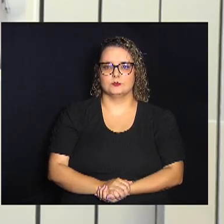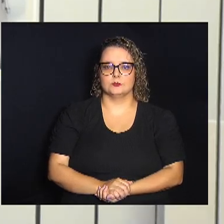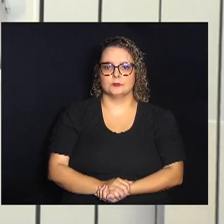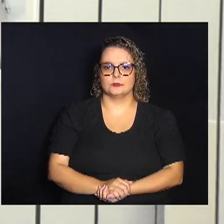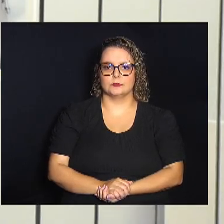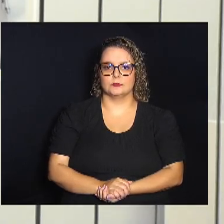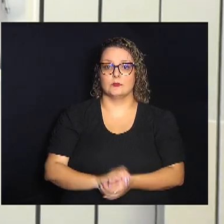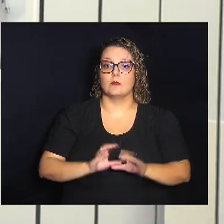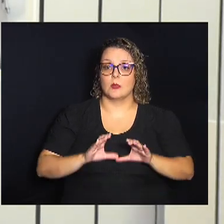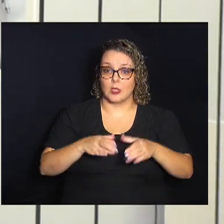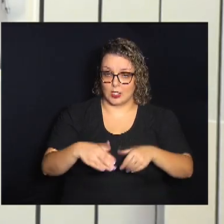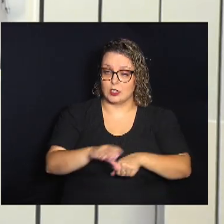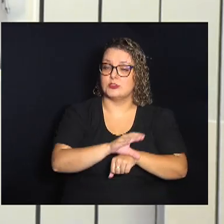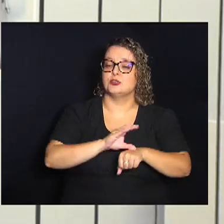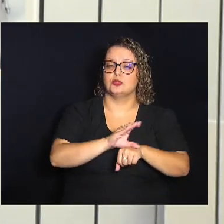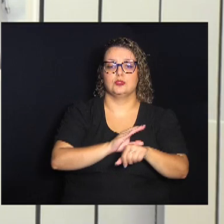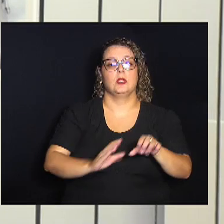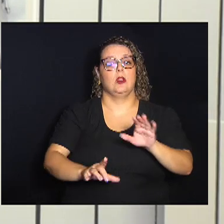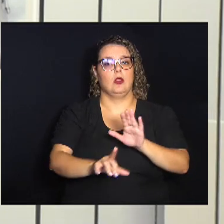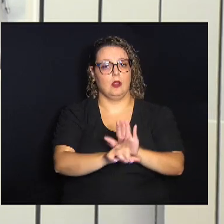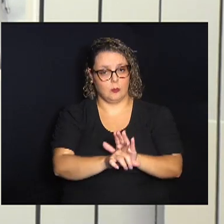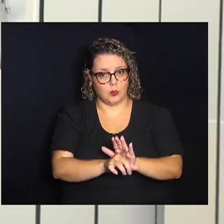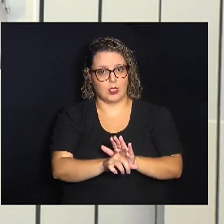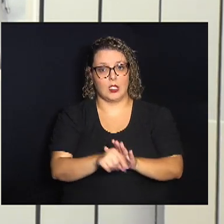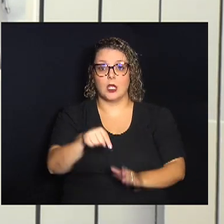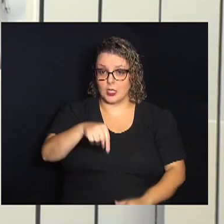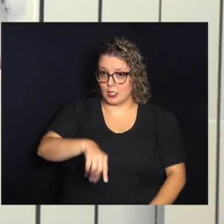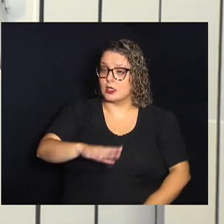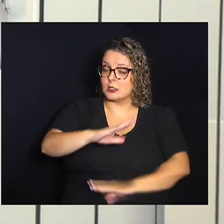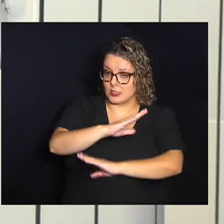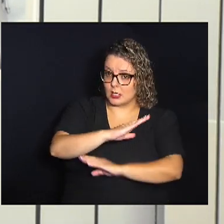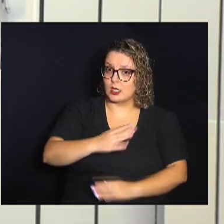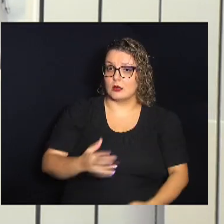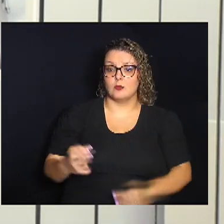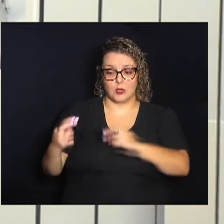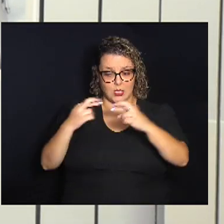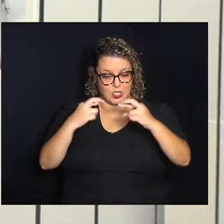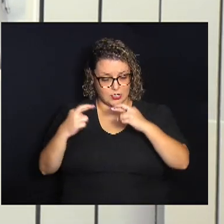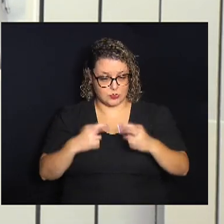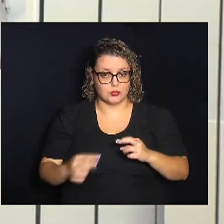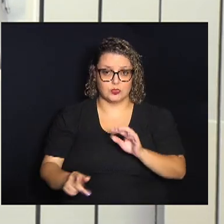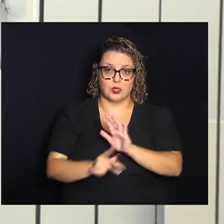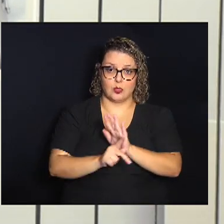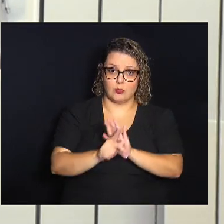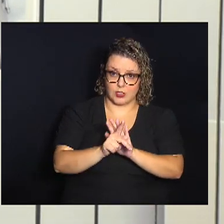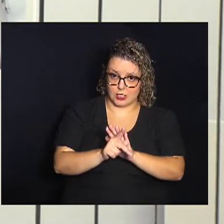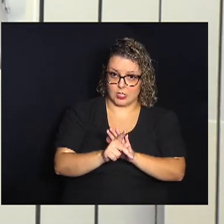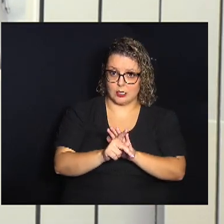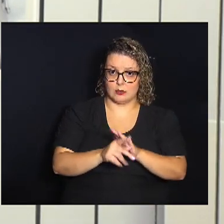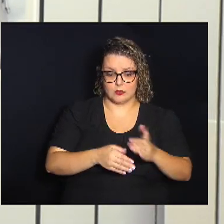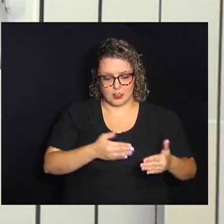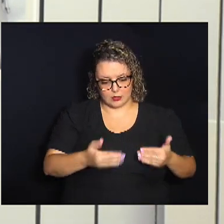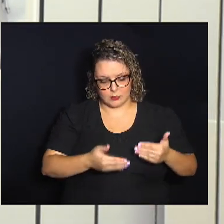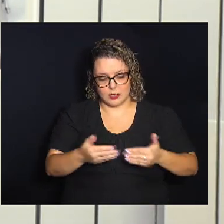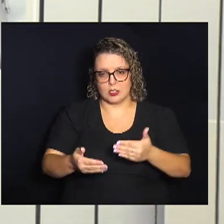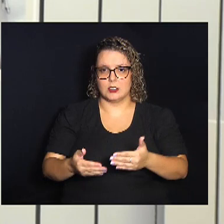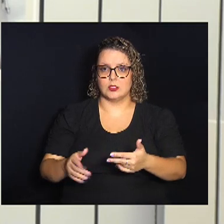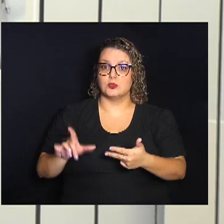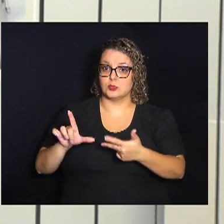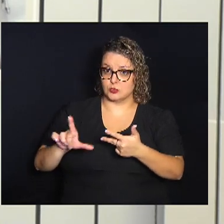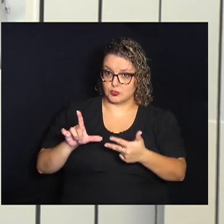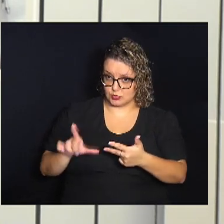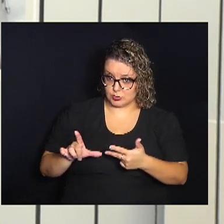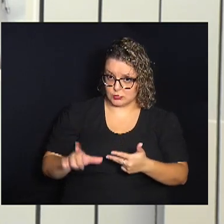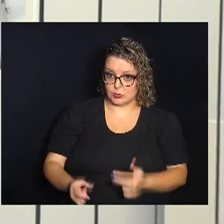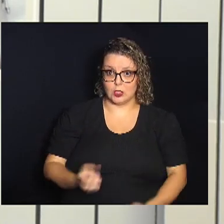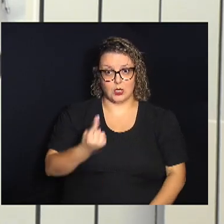A Comissão de Constituição e Legalidade aqui da Câmara analisou projetos que estão em tramitação no Legislativo.